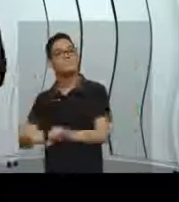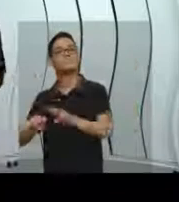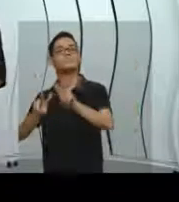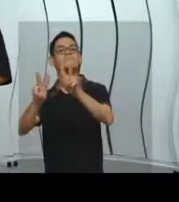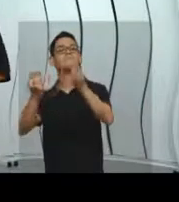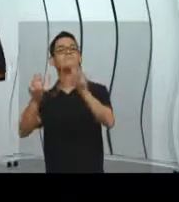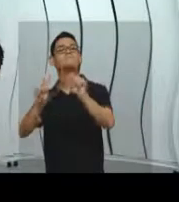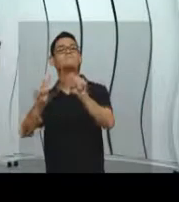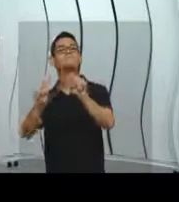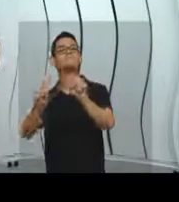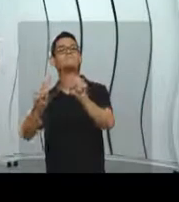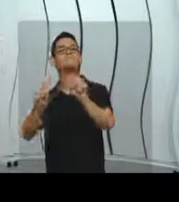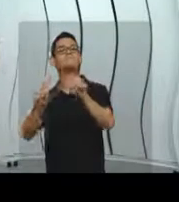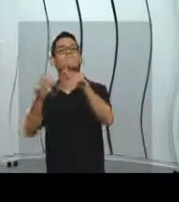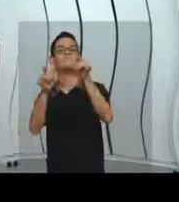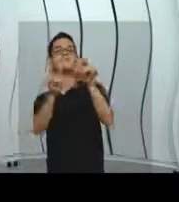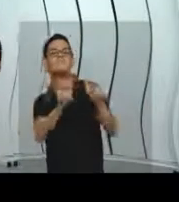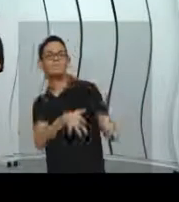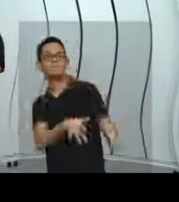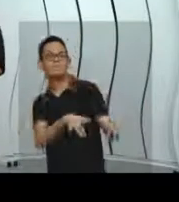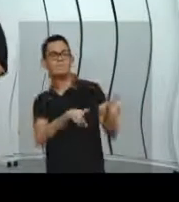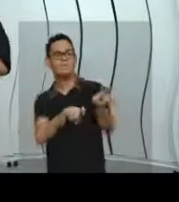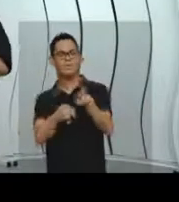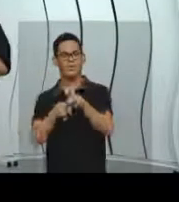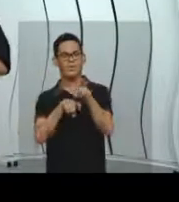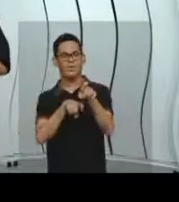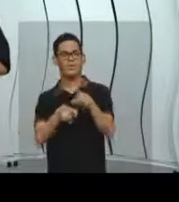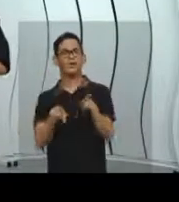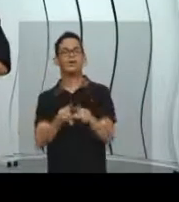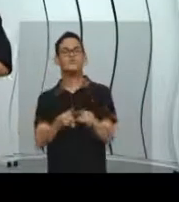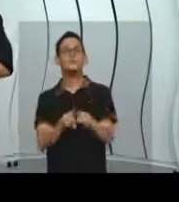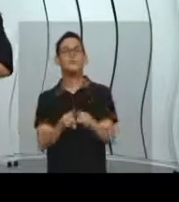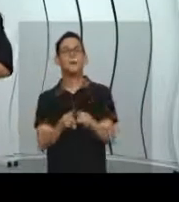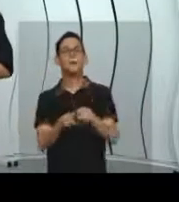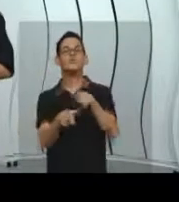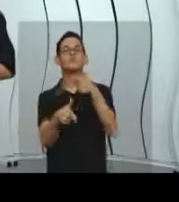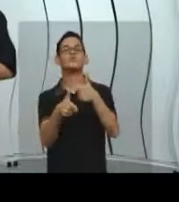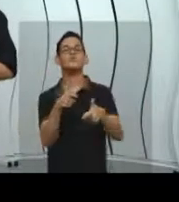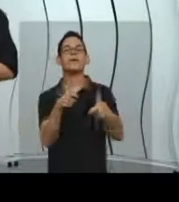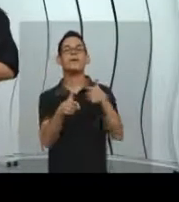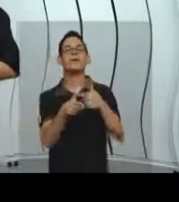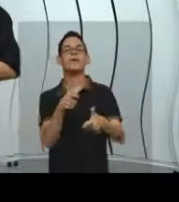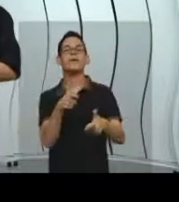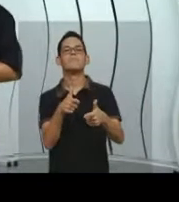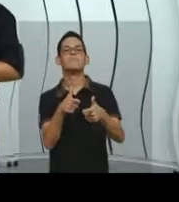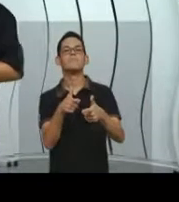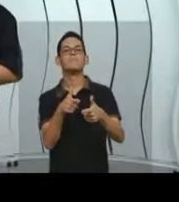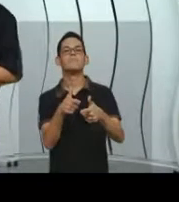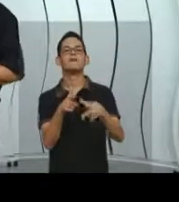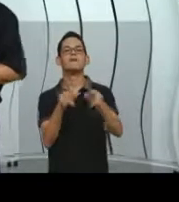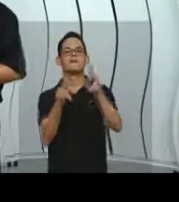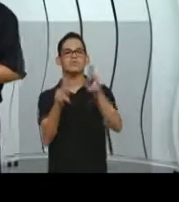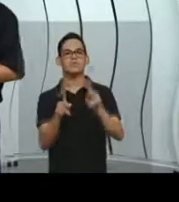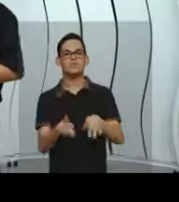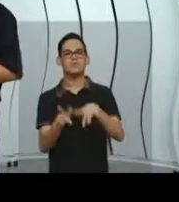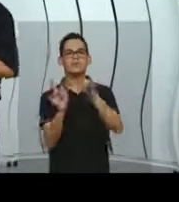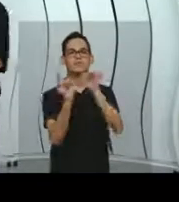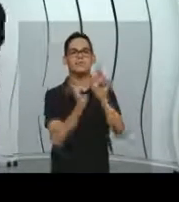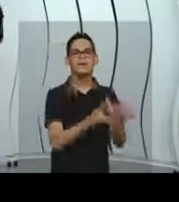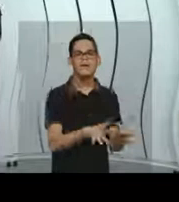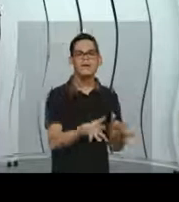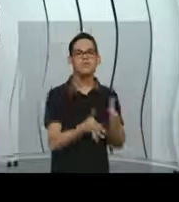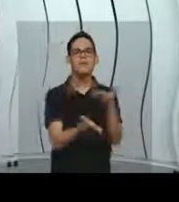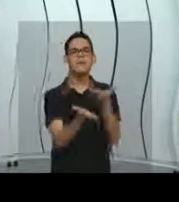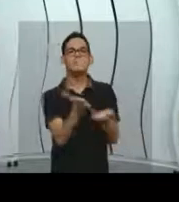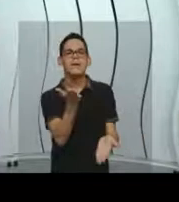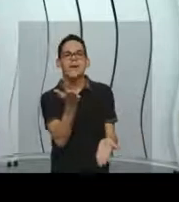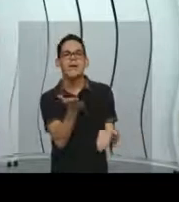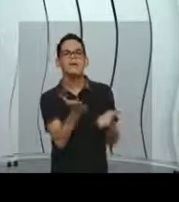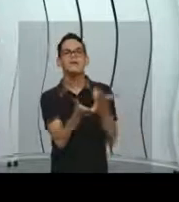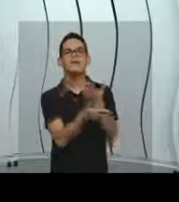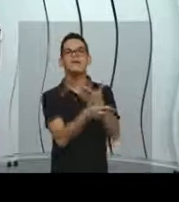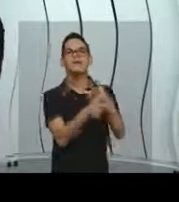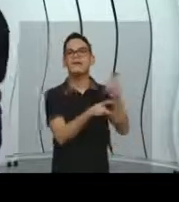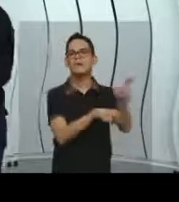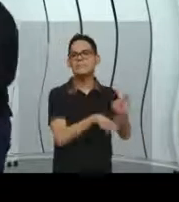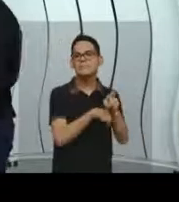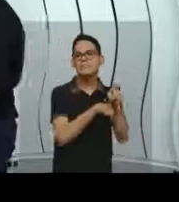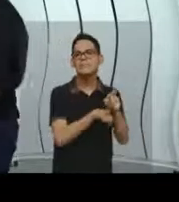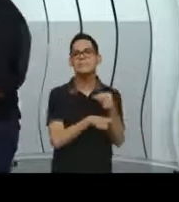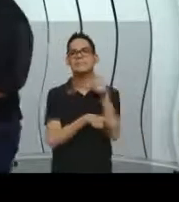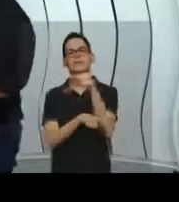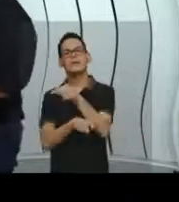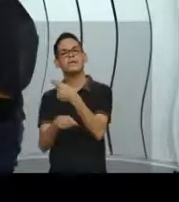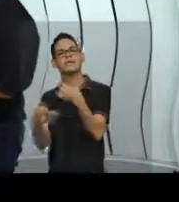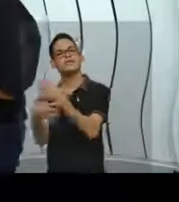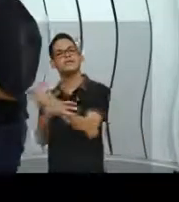sobre o êxodo rural e o quanto isso tem agravado o dia a dia nos grandes centros,